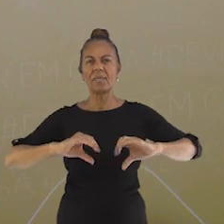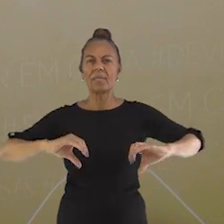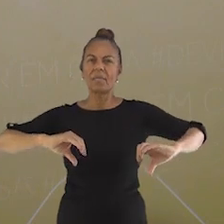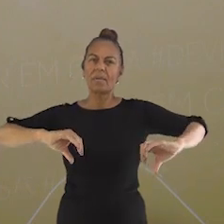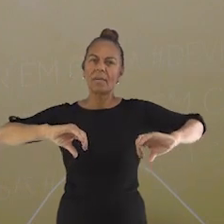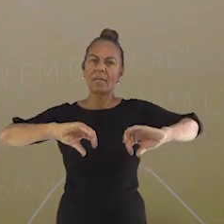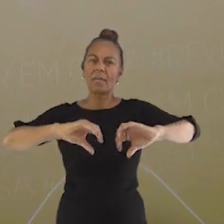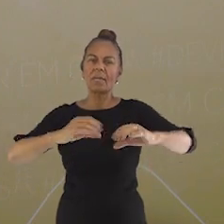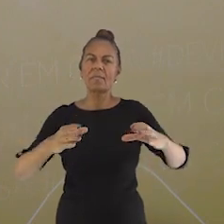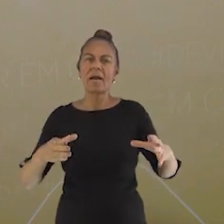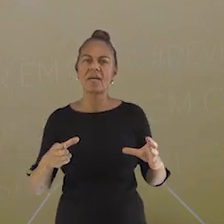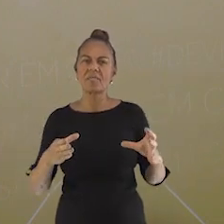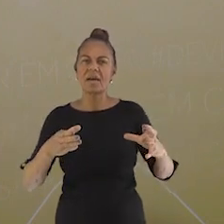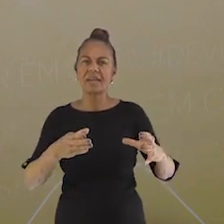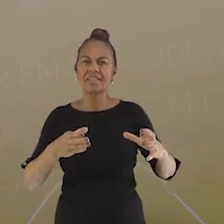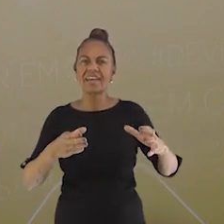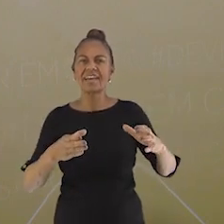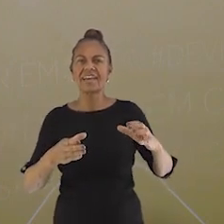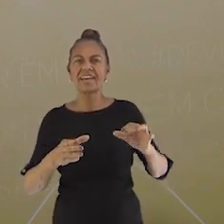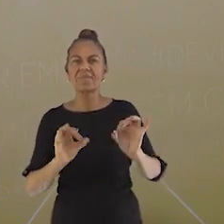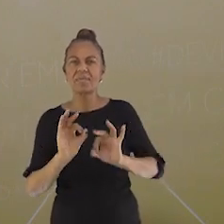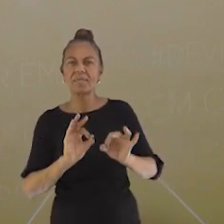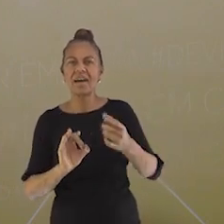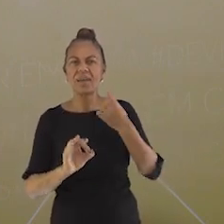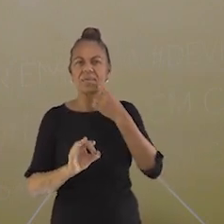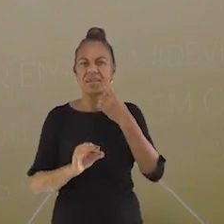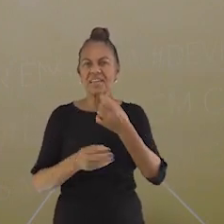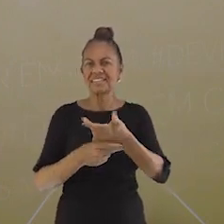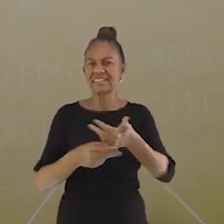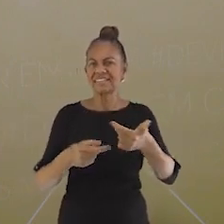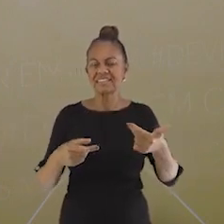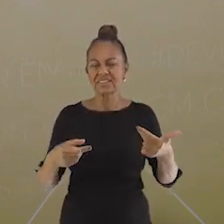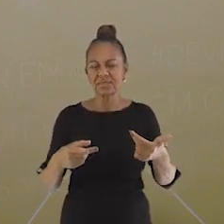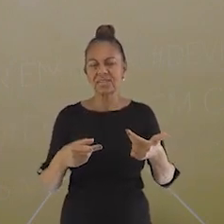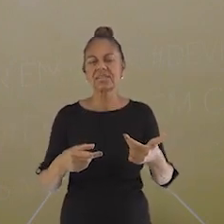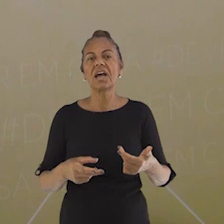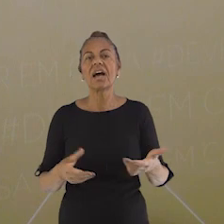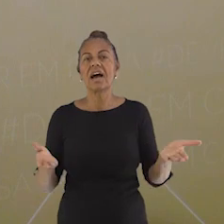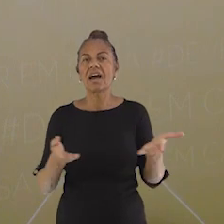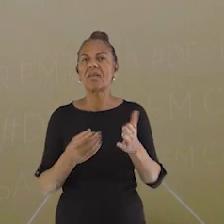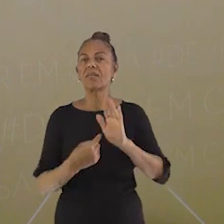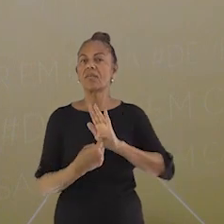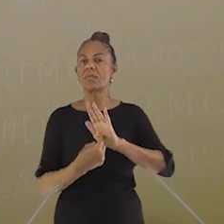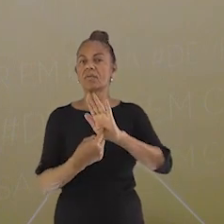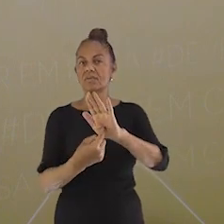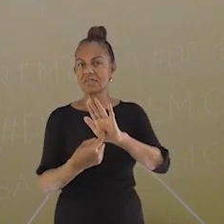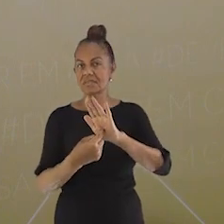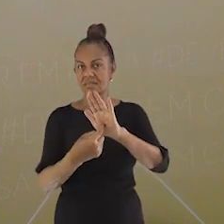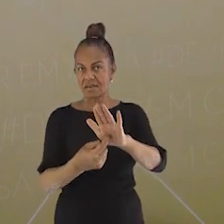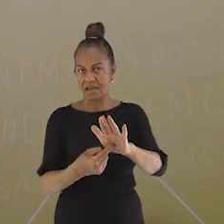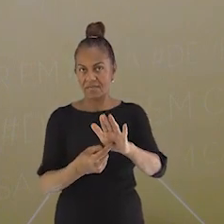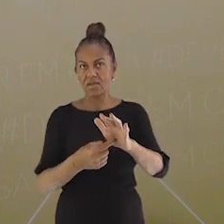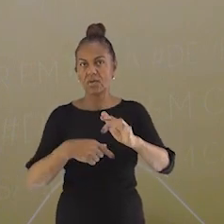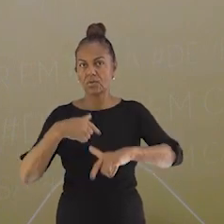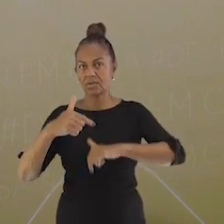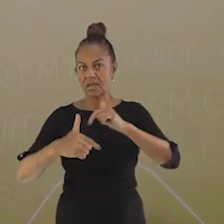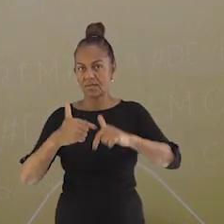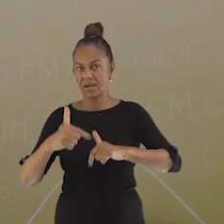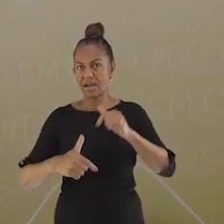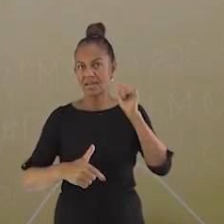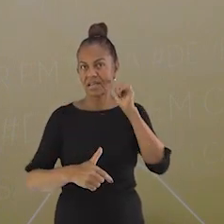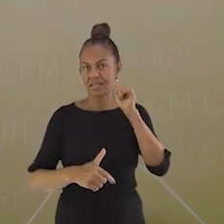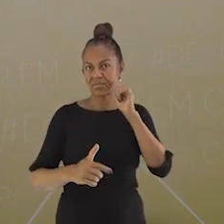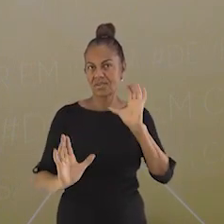que precisam para a produção das panelas. Observem o trecho do filme Ofício das Paneleiras de Goiabeiras,